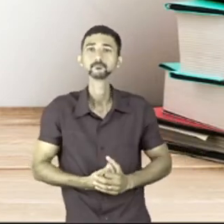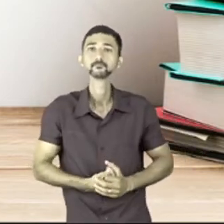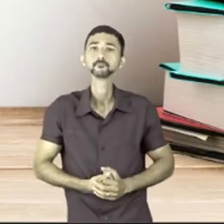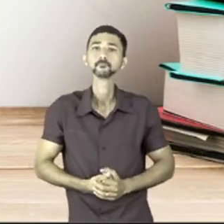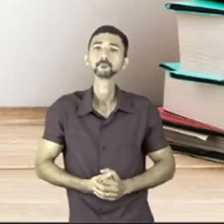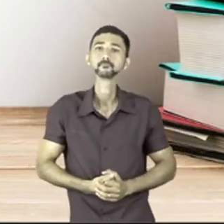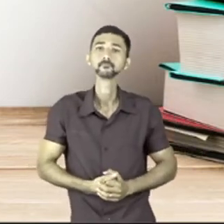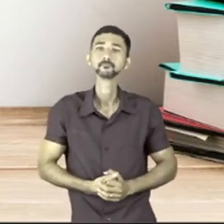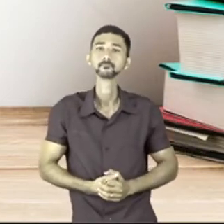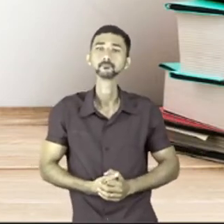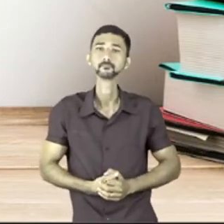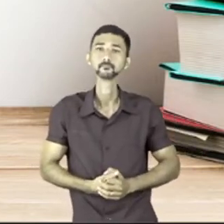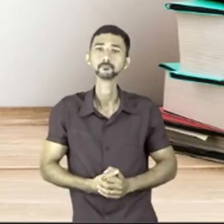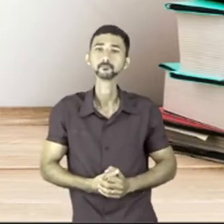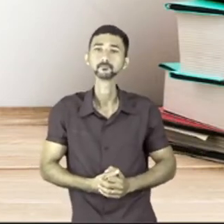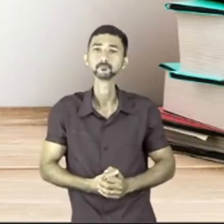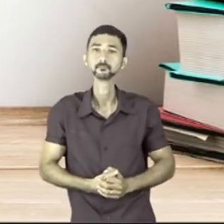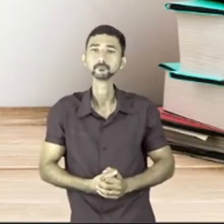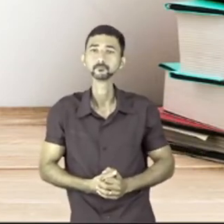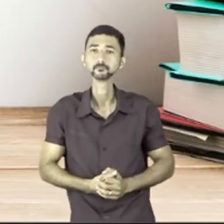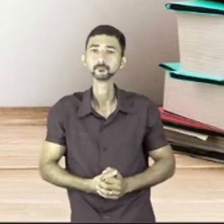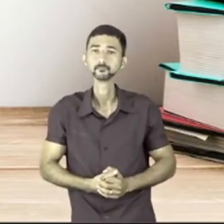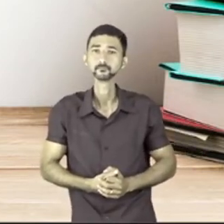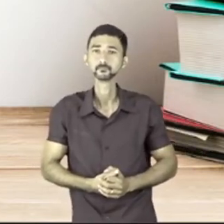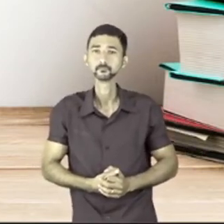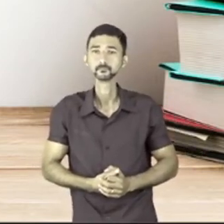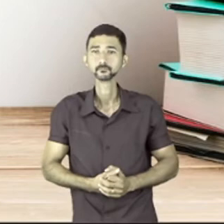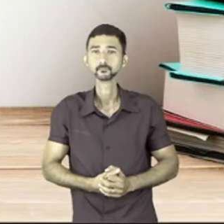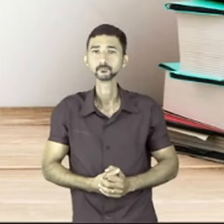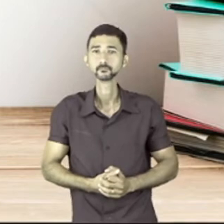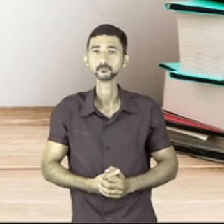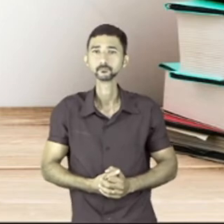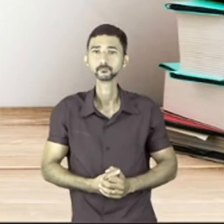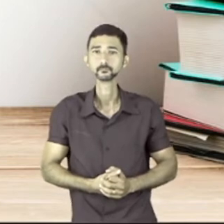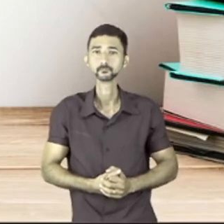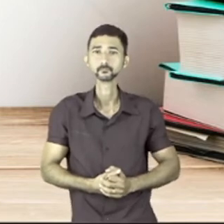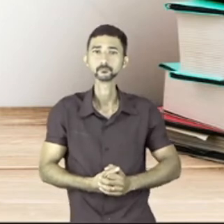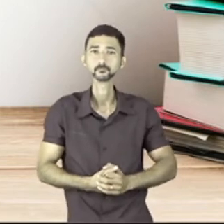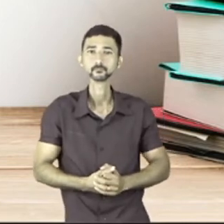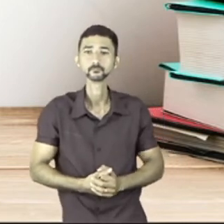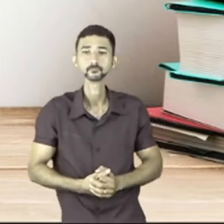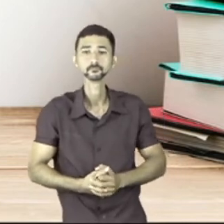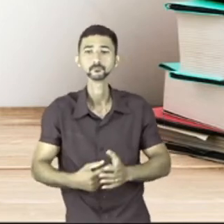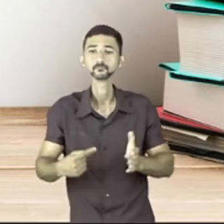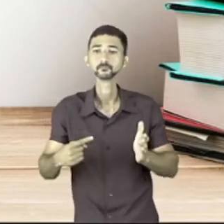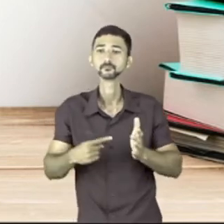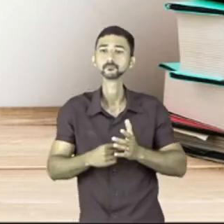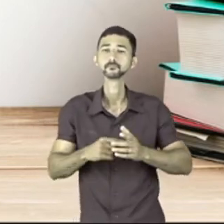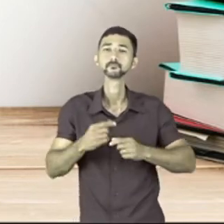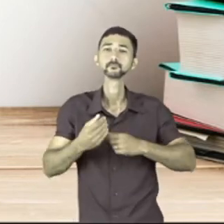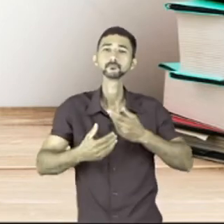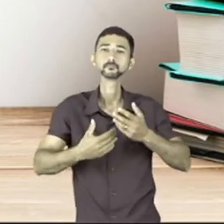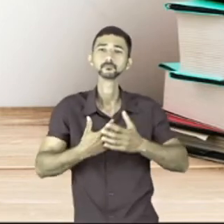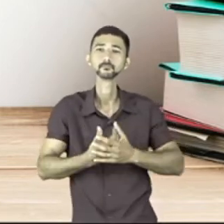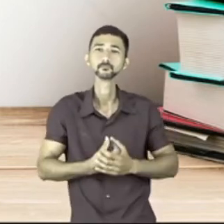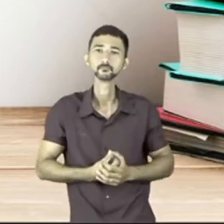caso. Esse é o fio do sensor eletrônico, um fio elétrico.